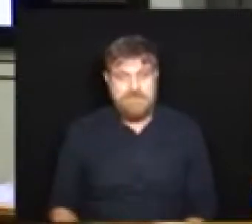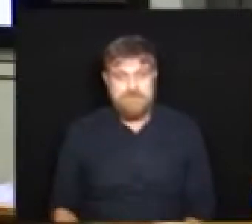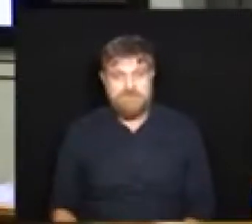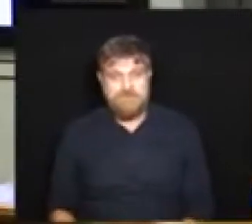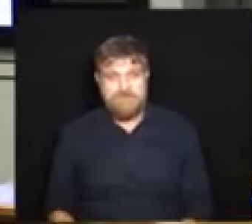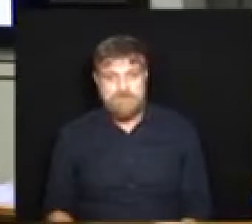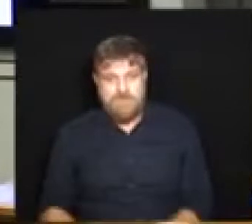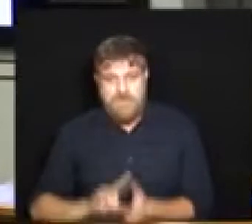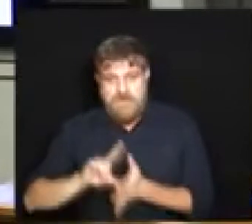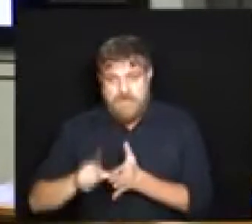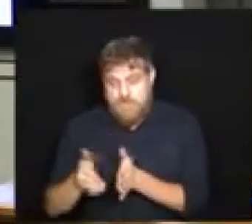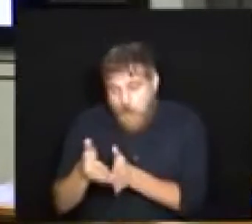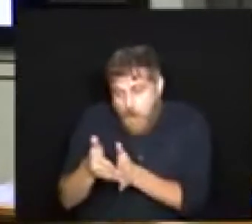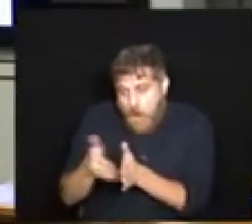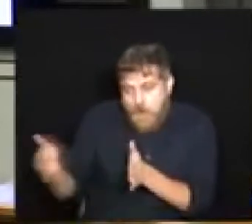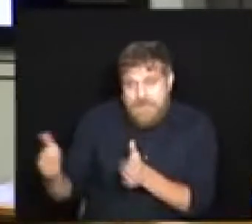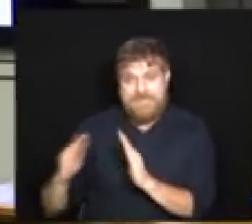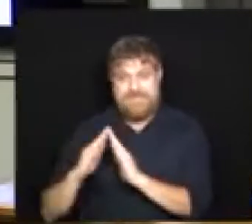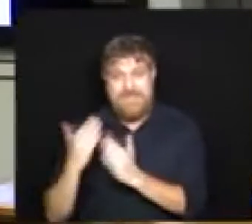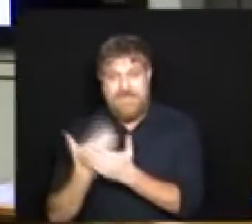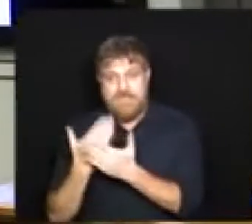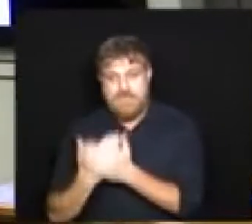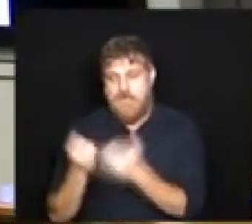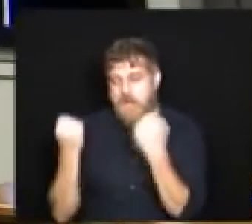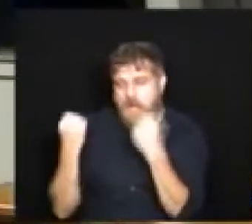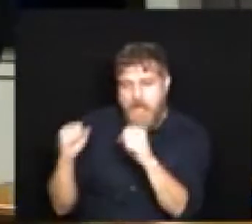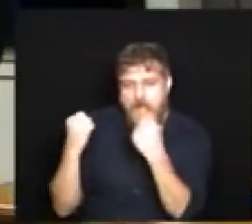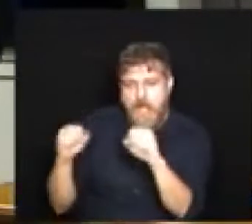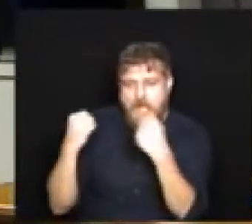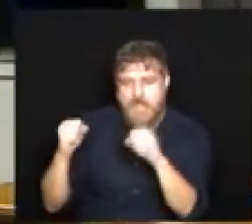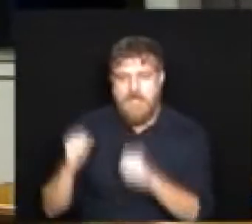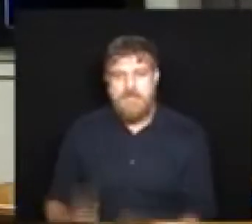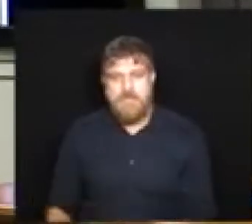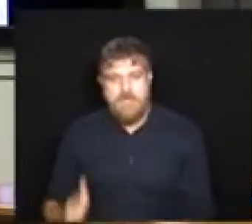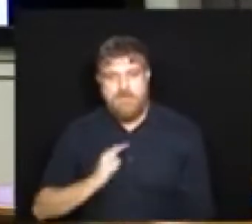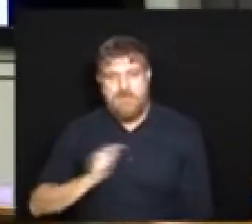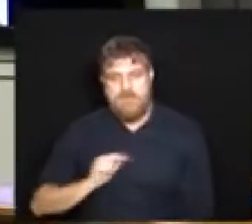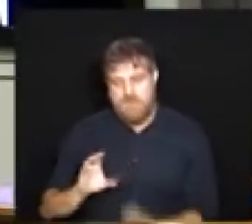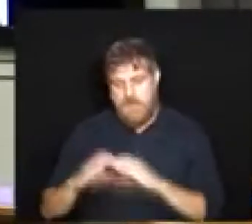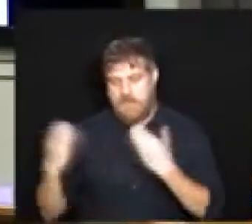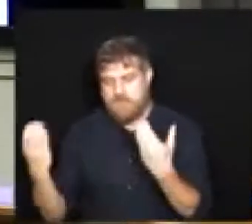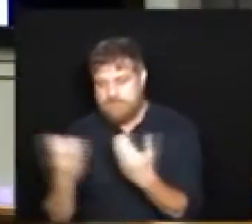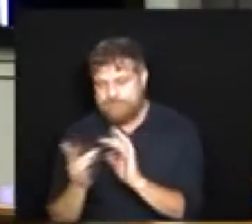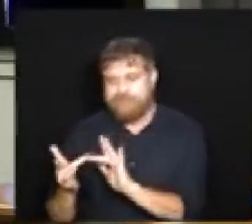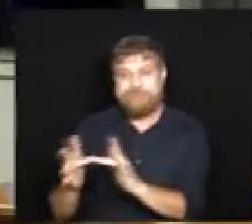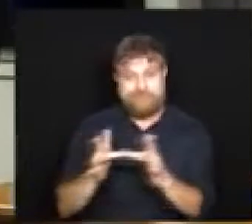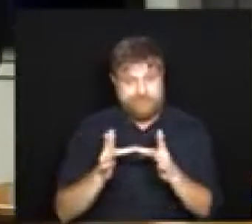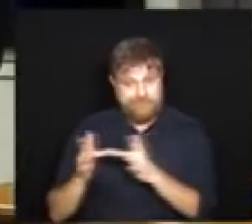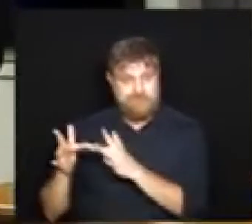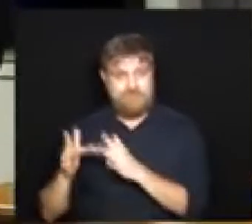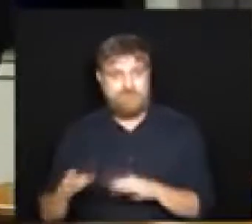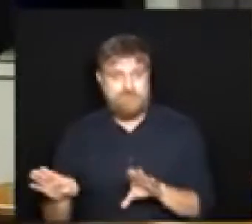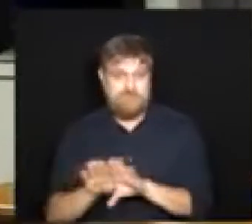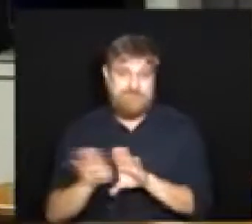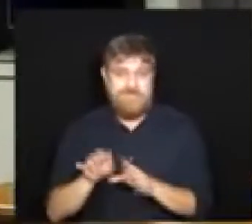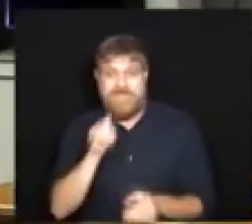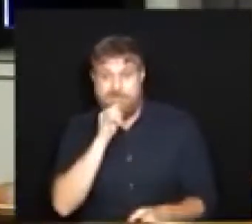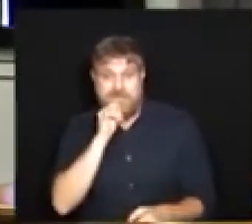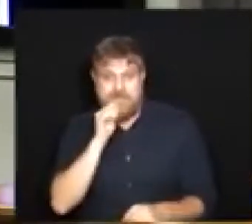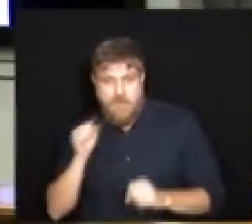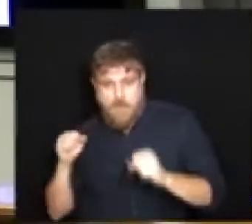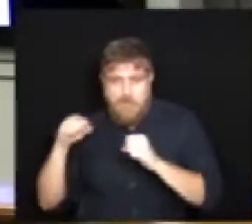e aí a gente abre escolas de esportes, clubes, academias para atividades coletivas e de contato. Lutas, por exemplo.